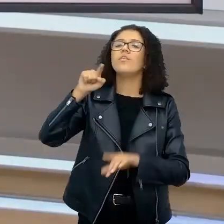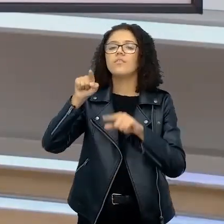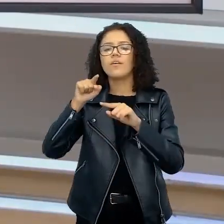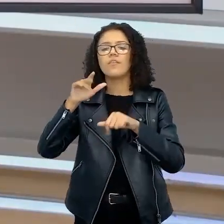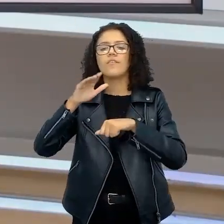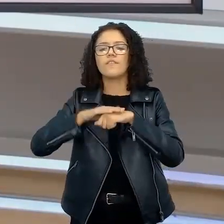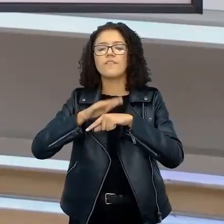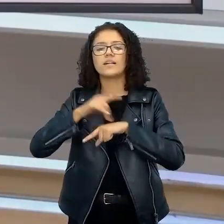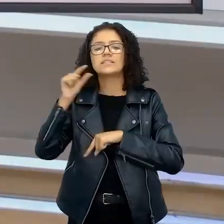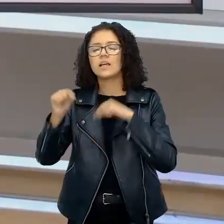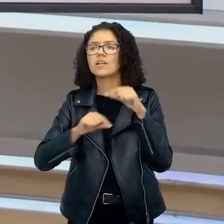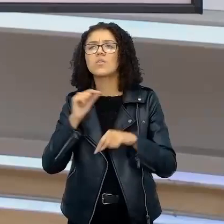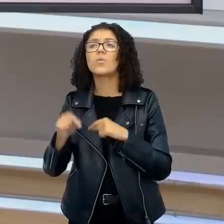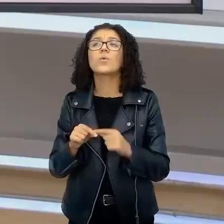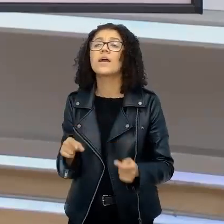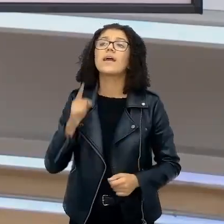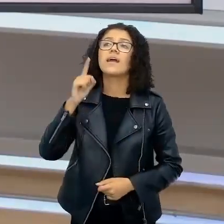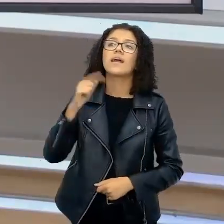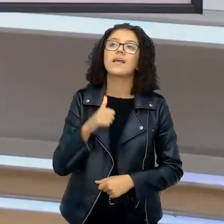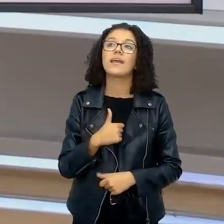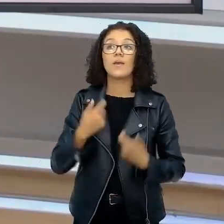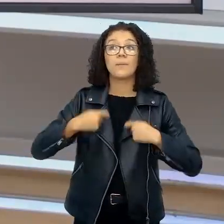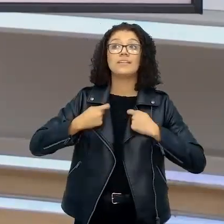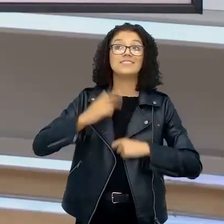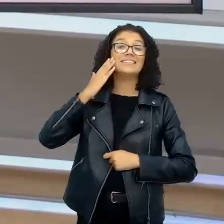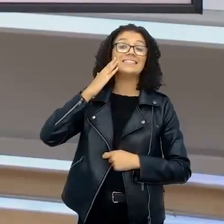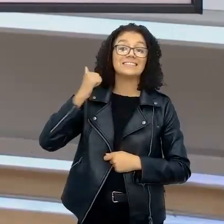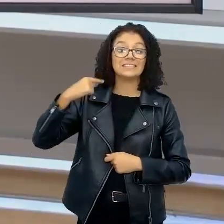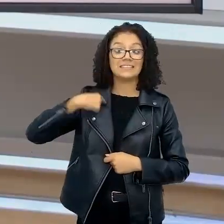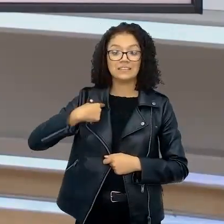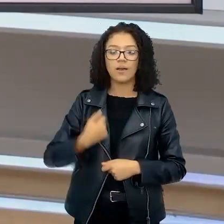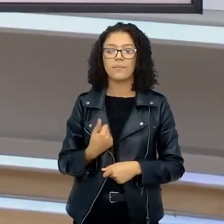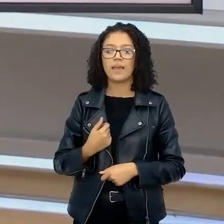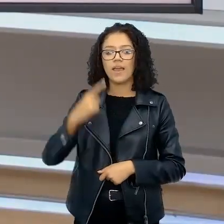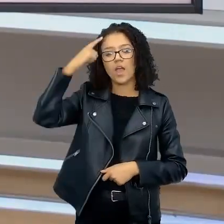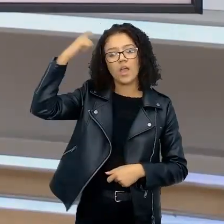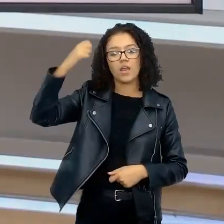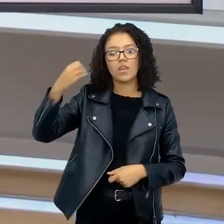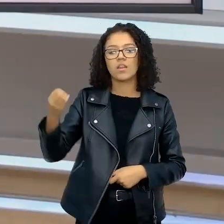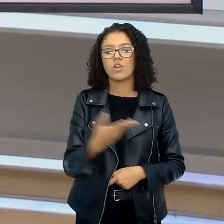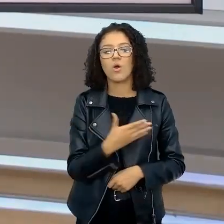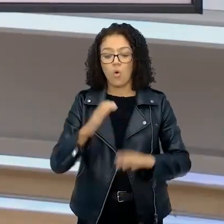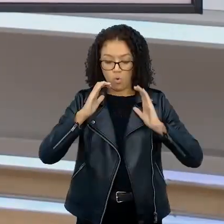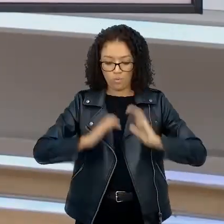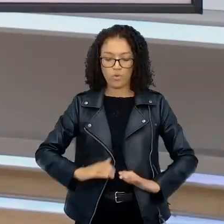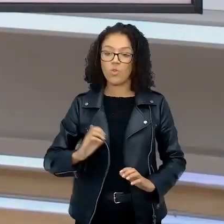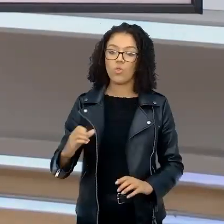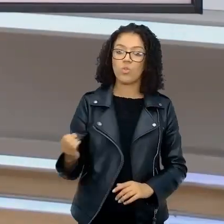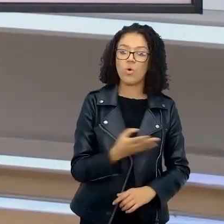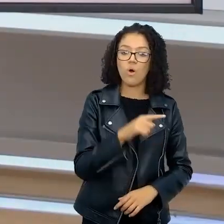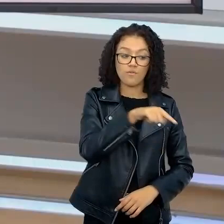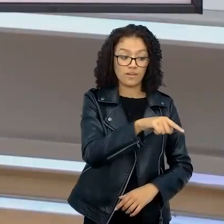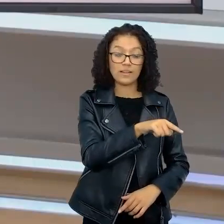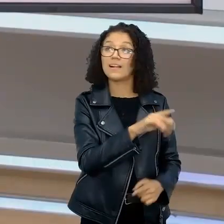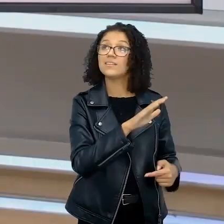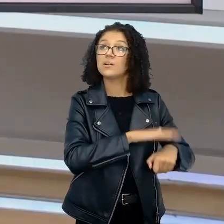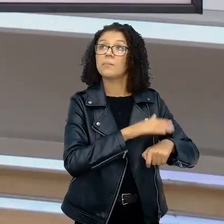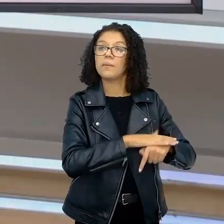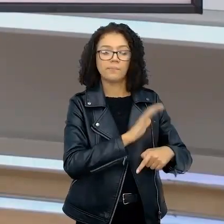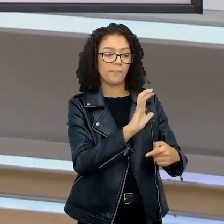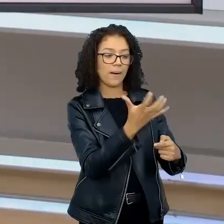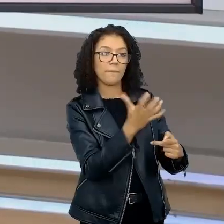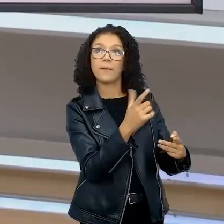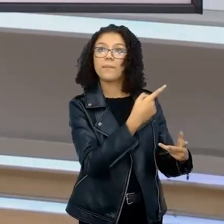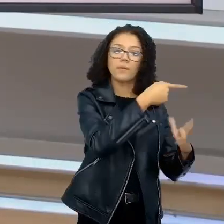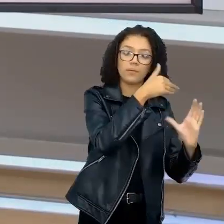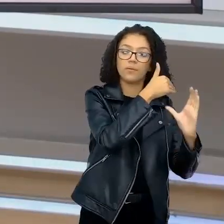preciso saber o que está acontecendo. Eu preciso trazer coisas novas, né, de comportamentos ou sinais físicos dessa criança ou